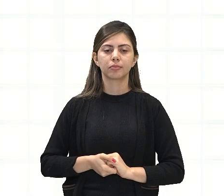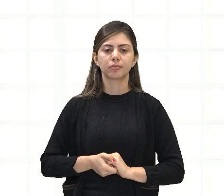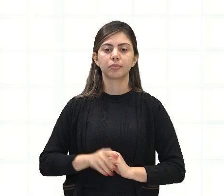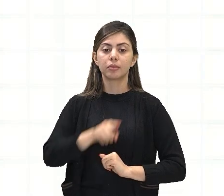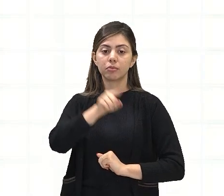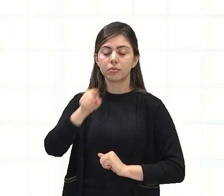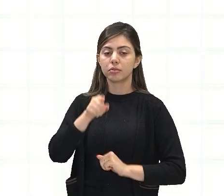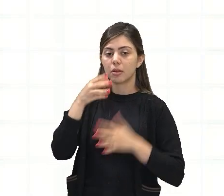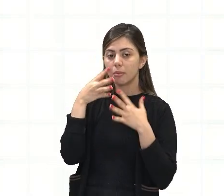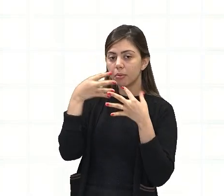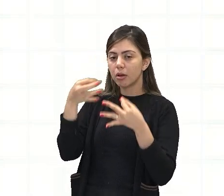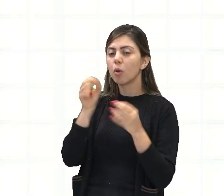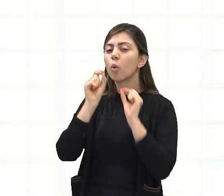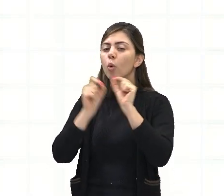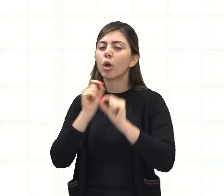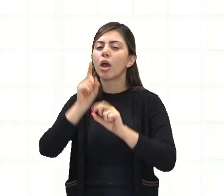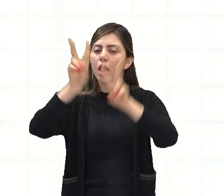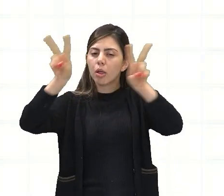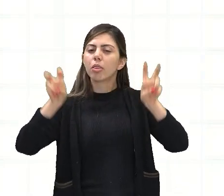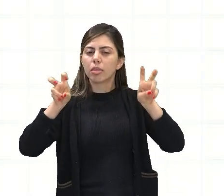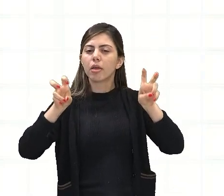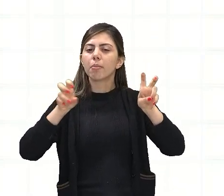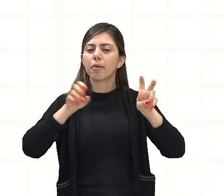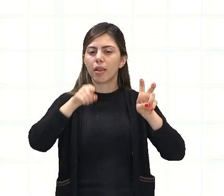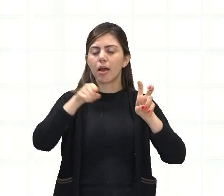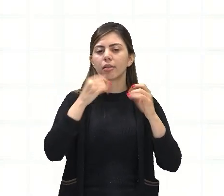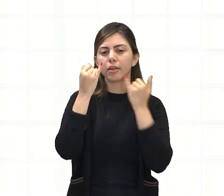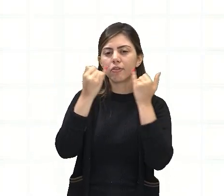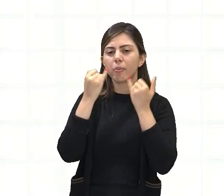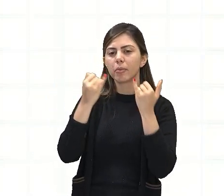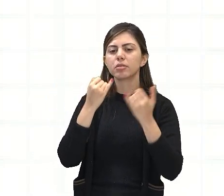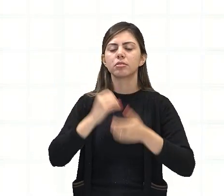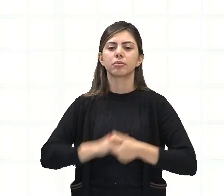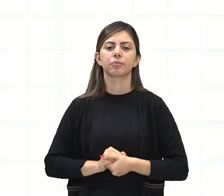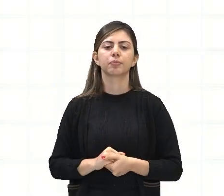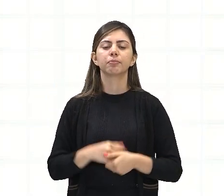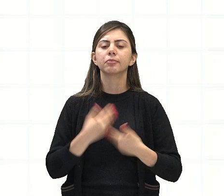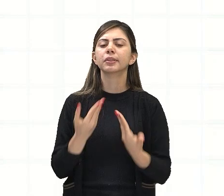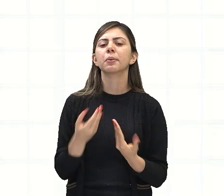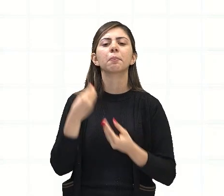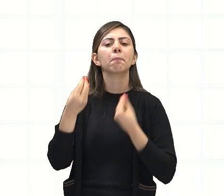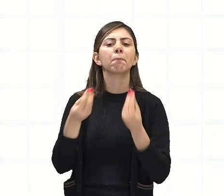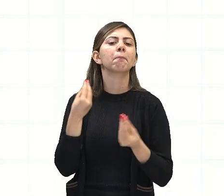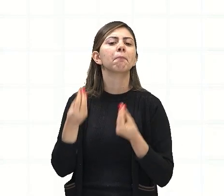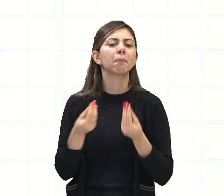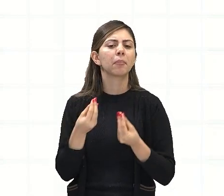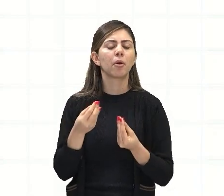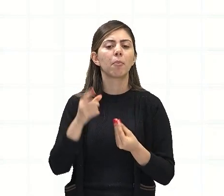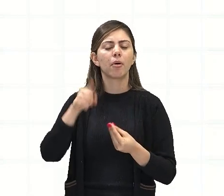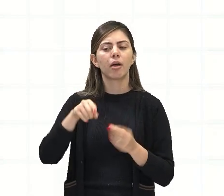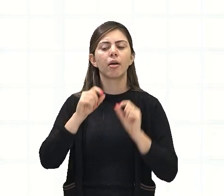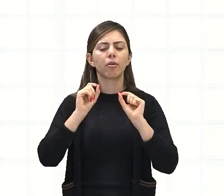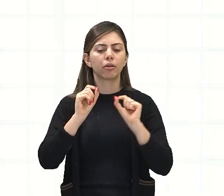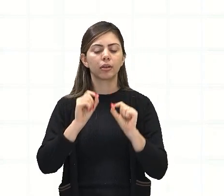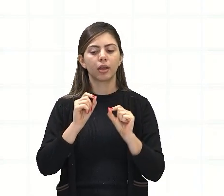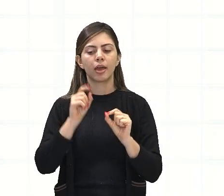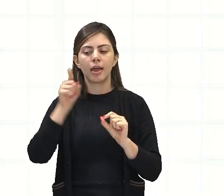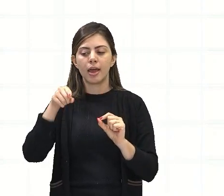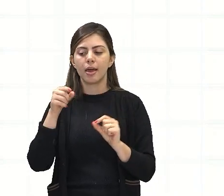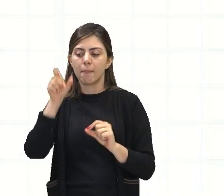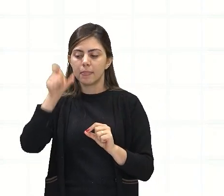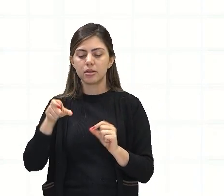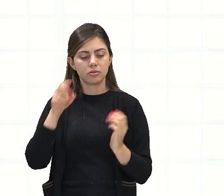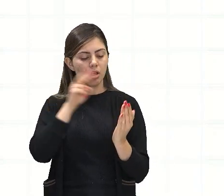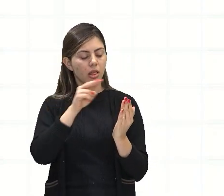vai notar, é o título da notícia. Ele serve para quê? Ele serve para chamar a sua atenção, chamar